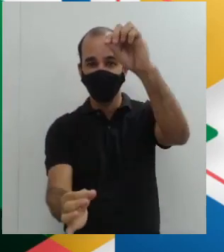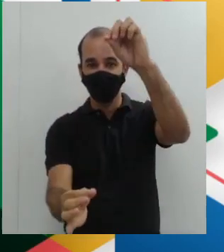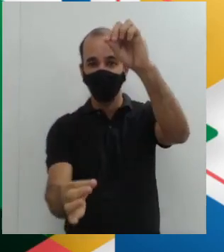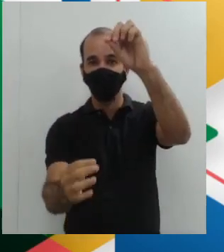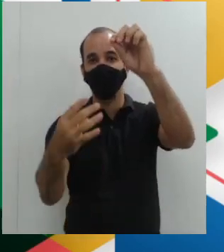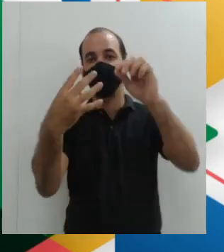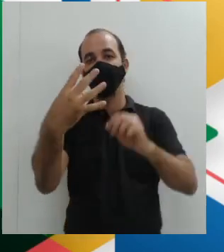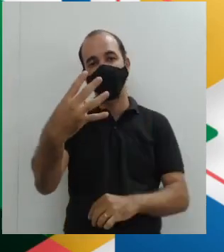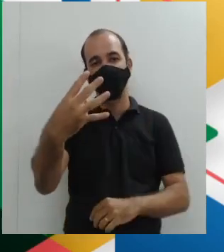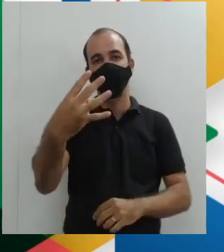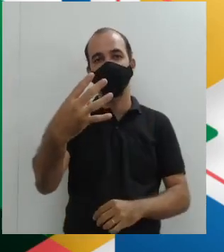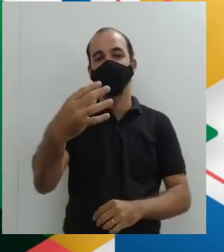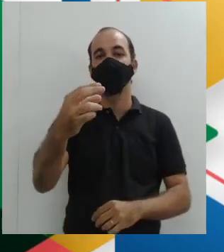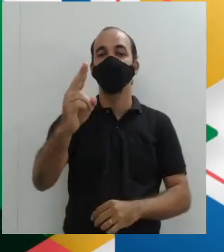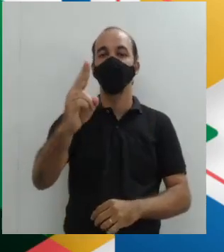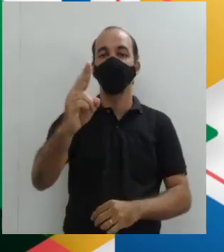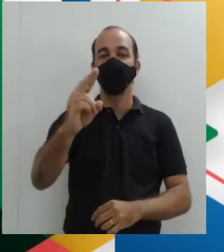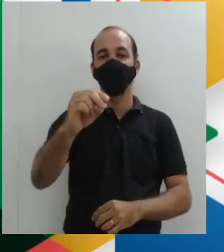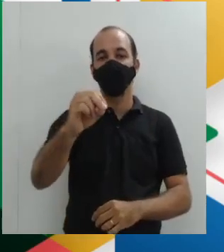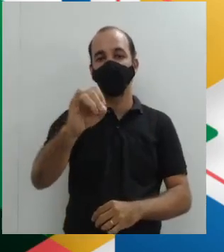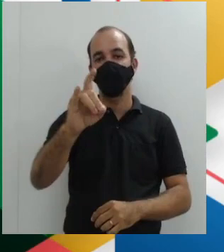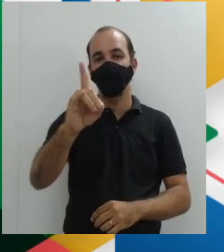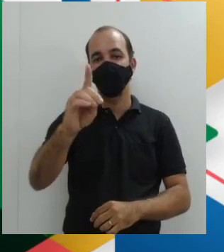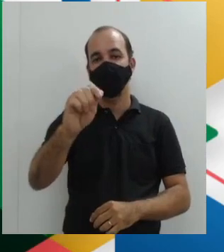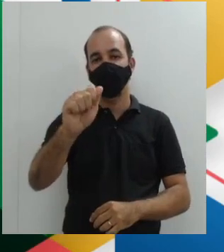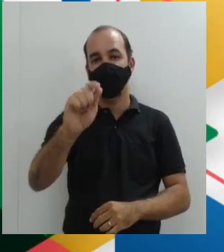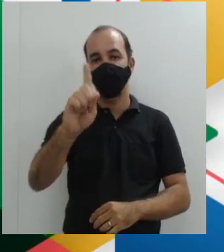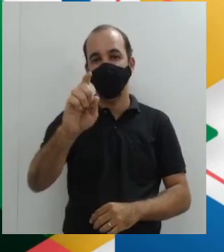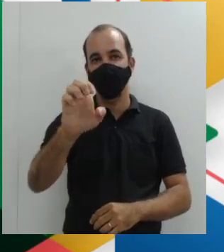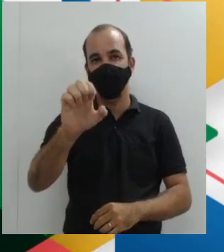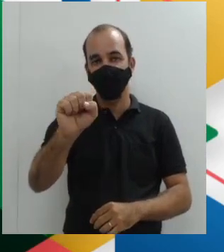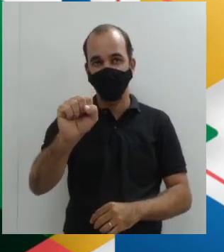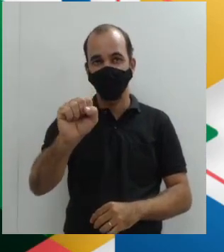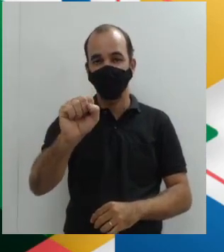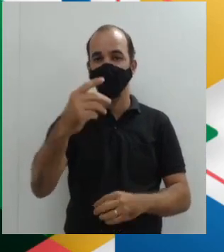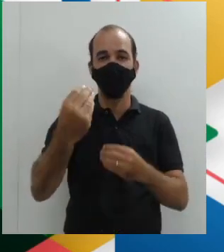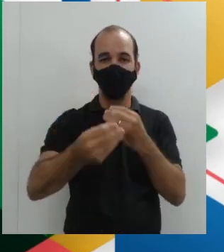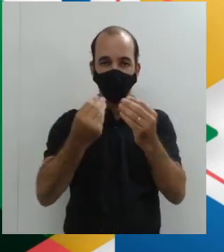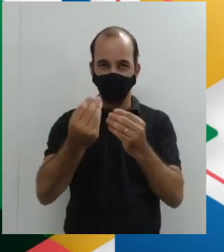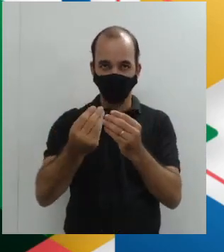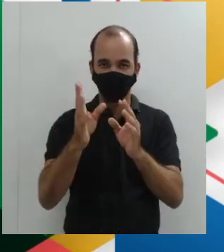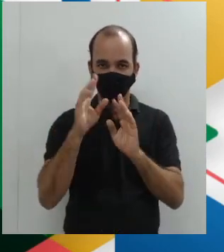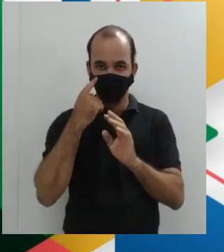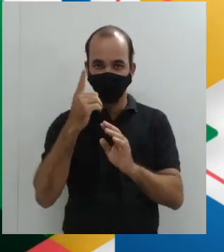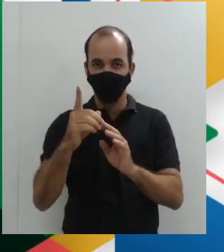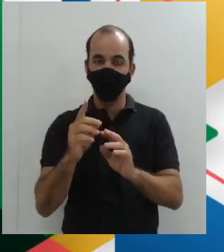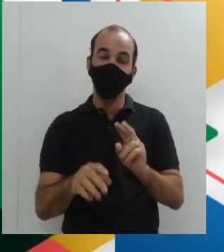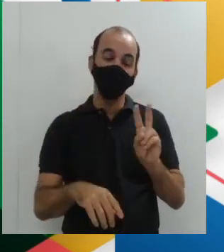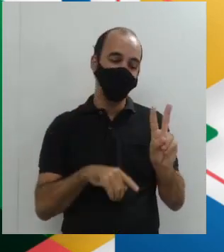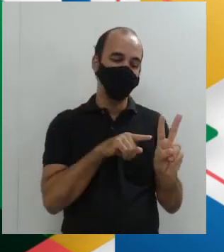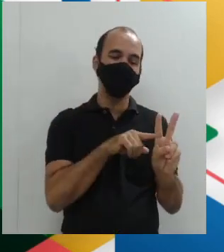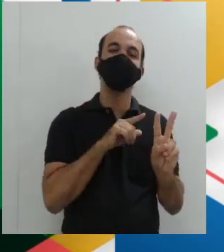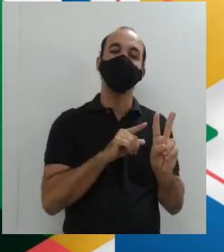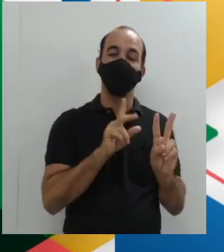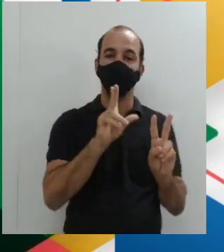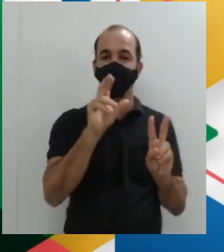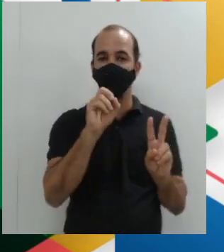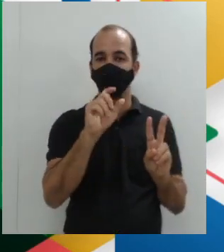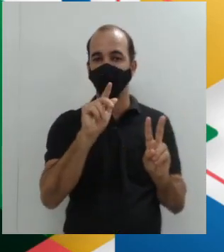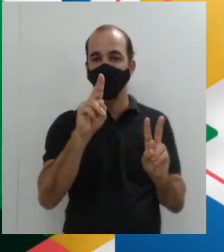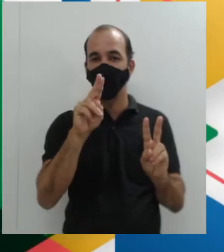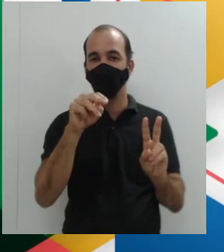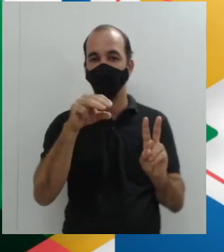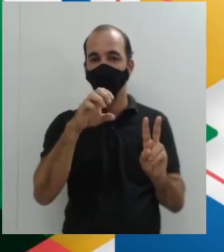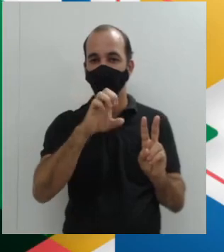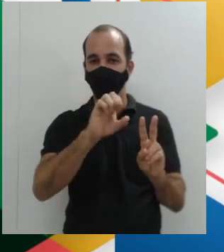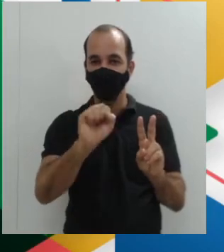essa disposição da figura com essas medidas. Então, galera, para encontrar o volume, basta a gente considerar cada